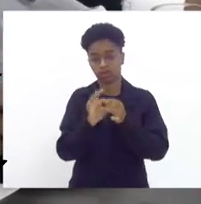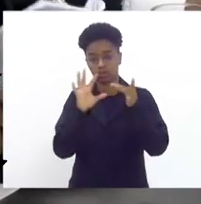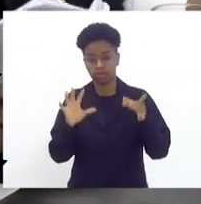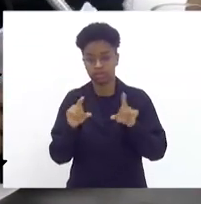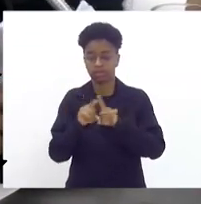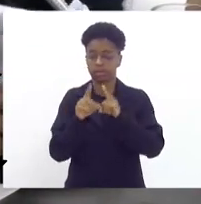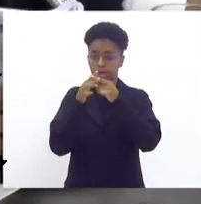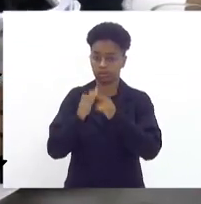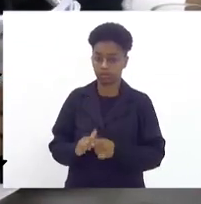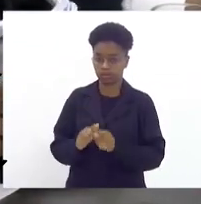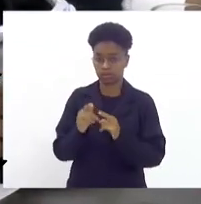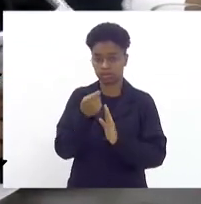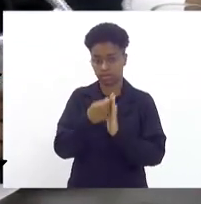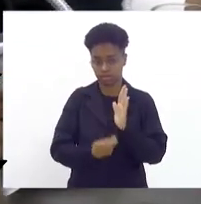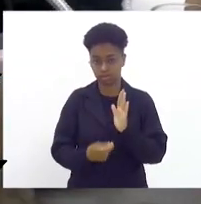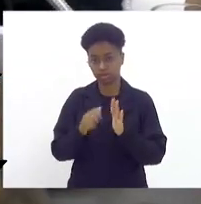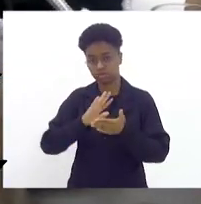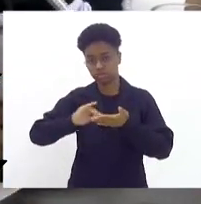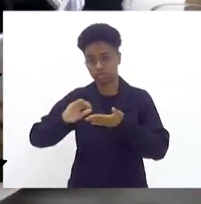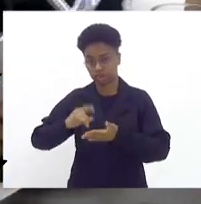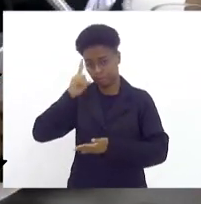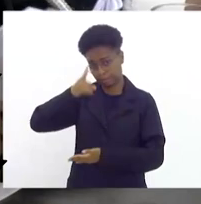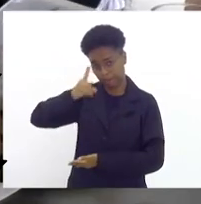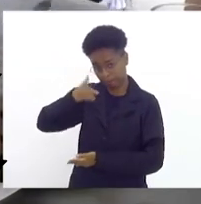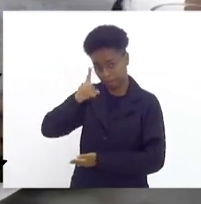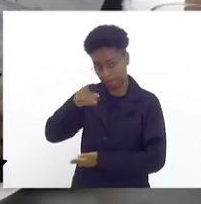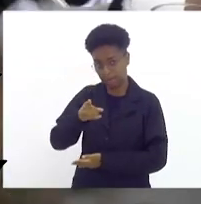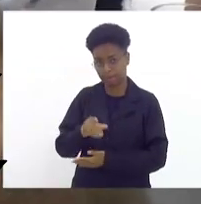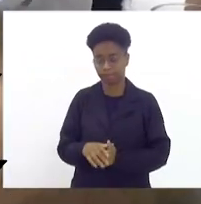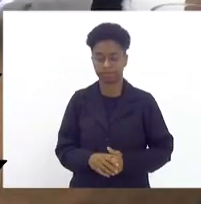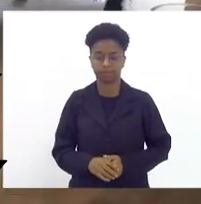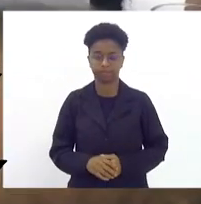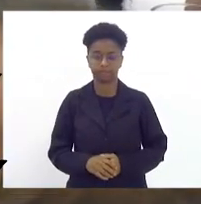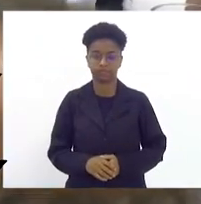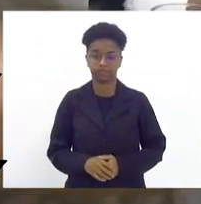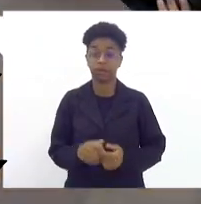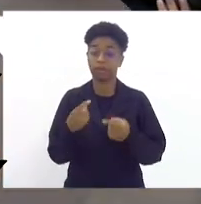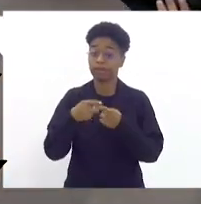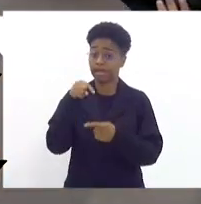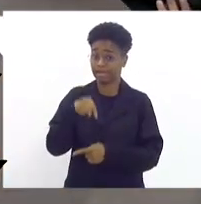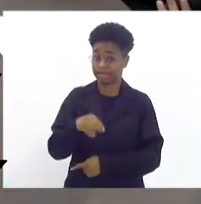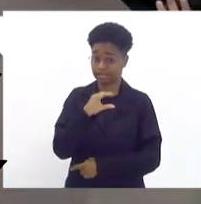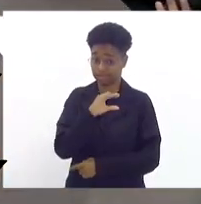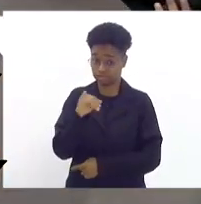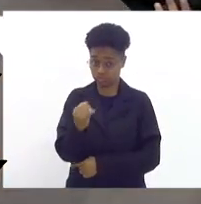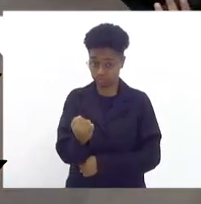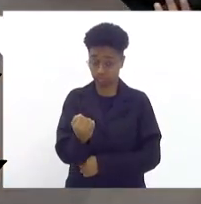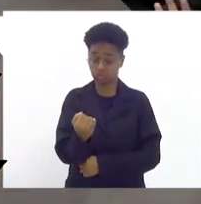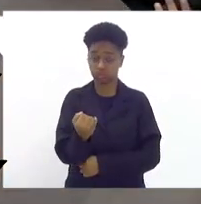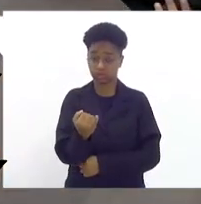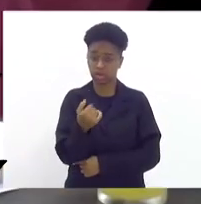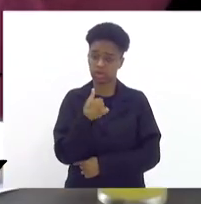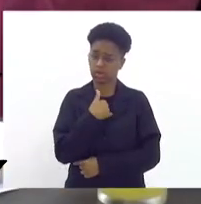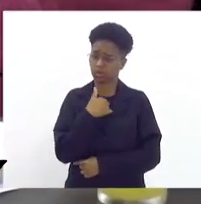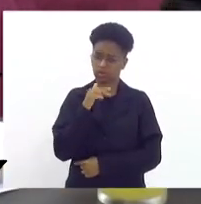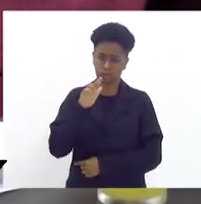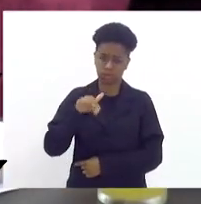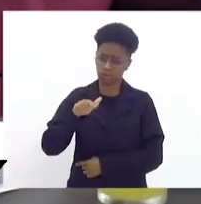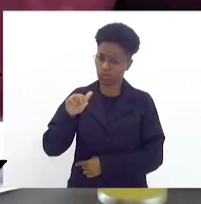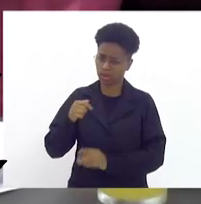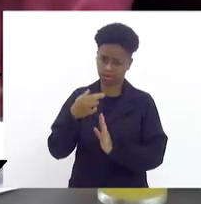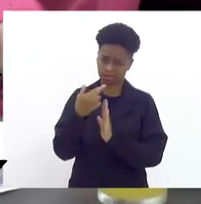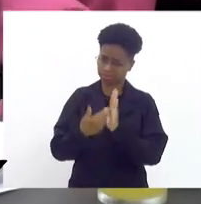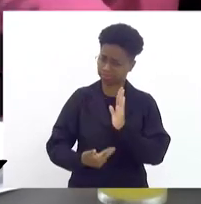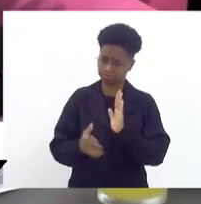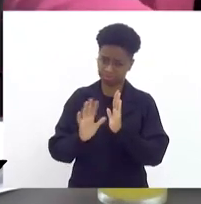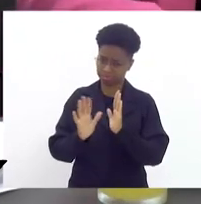texto aqui, tirando a imperatividade da forma com a qual está escrito. Até porque aqui na CCJ, senhor presidente, eu jamais sou relator, porque